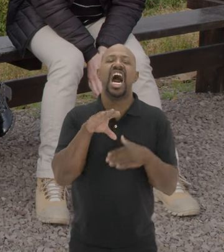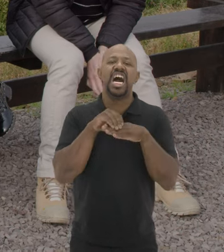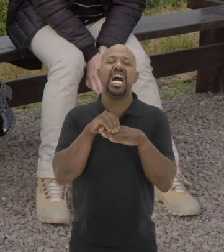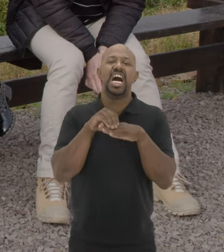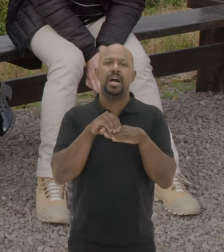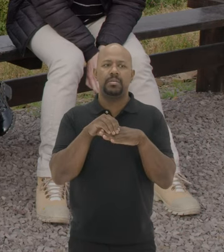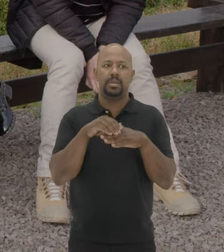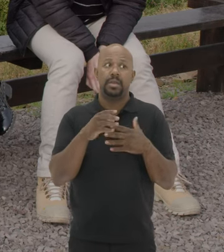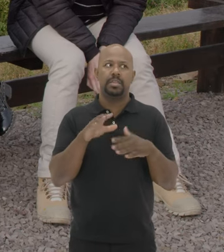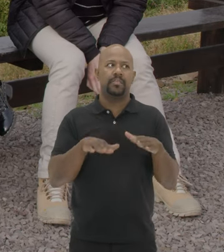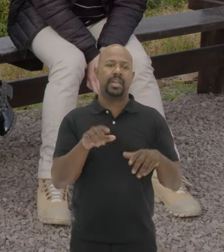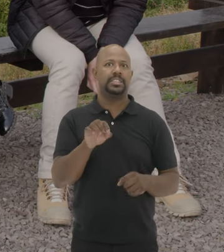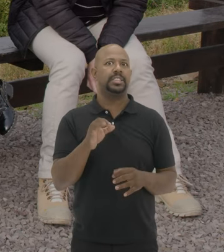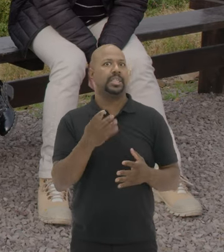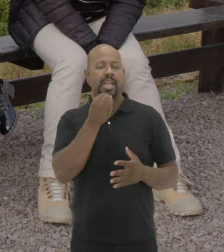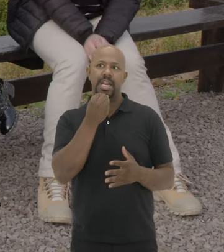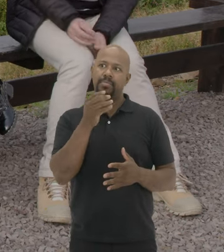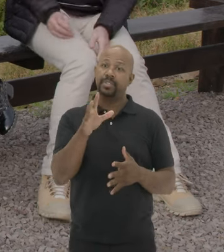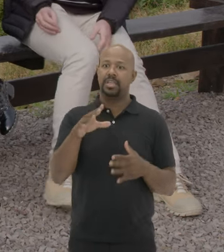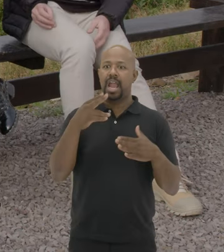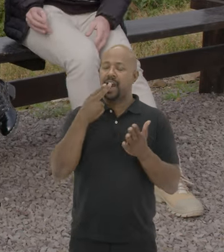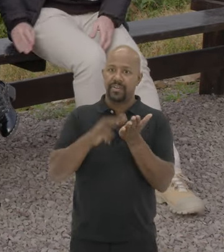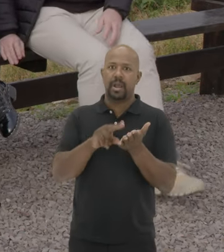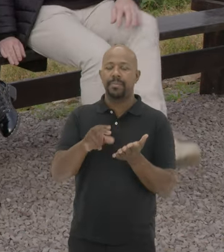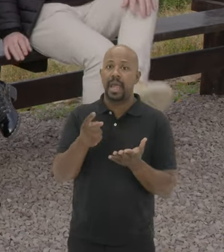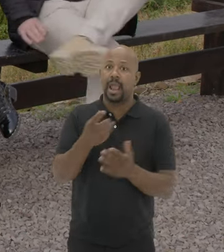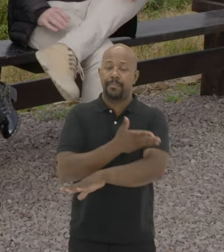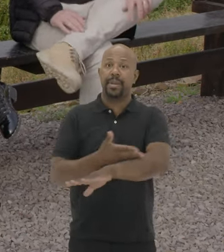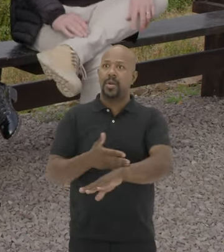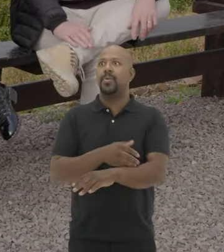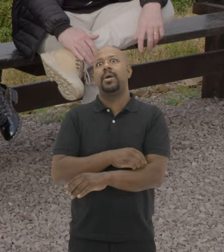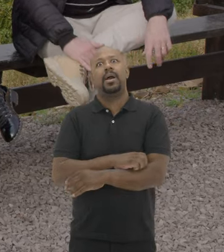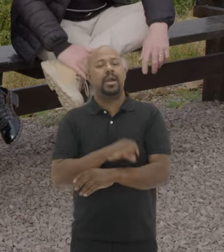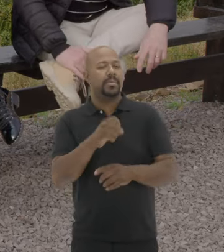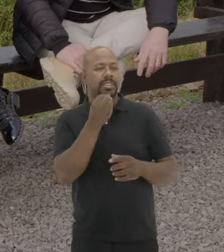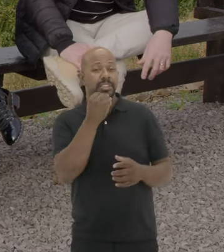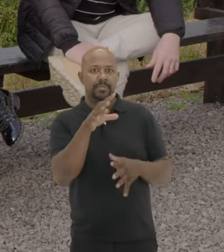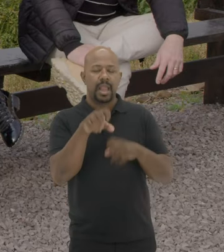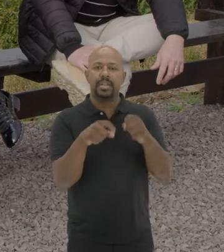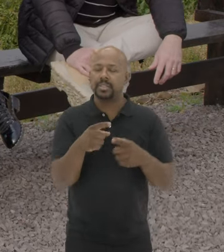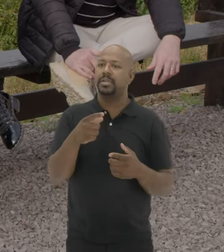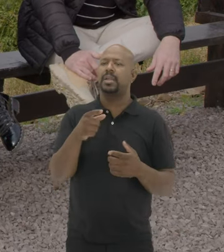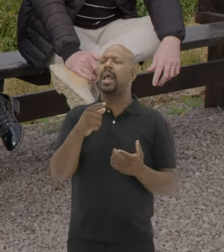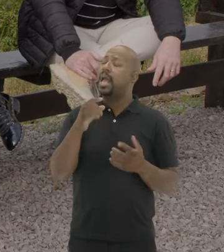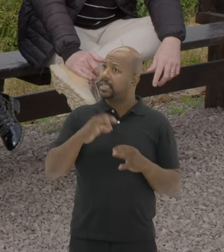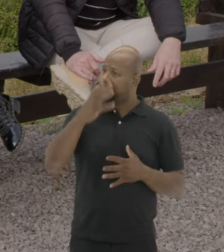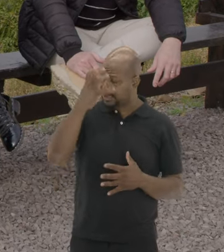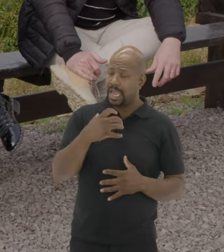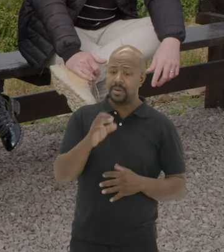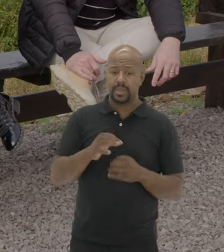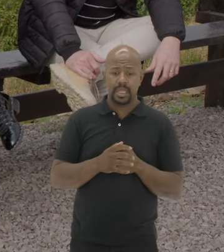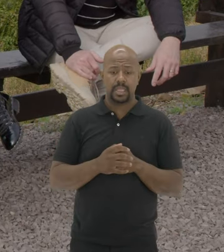preto, por acaso? Vai, eu devia ser, né? Eu não conheço. Porque o envelope era branco. Vocês nunca ouviram uma história parecida com essa? Nunca tinha.